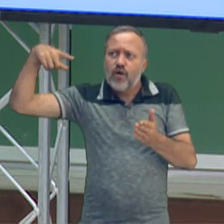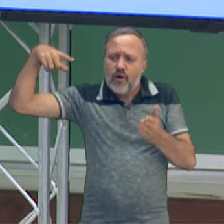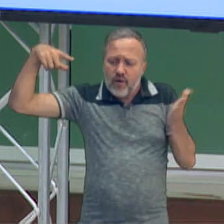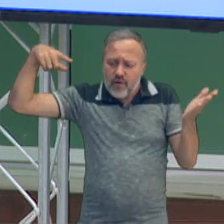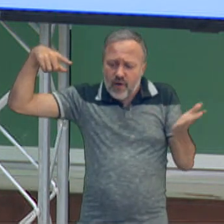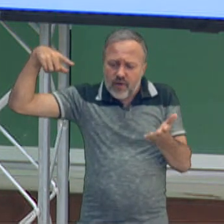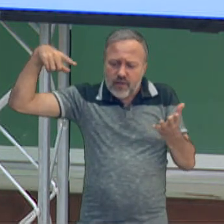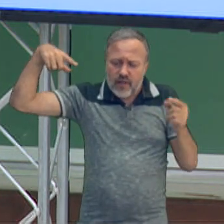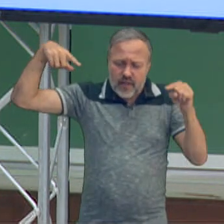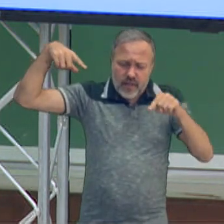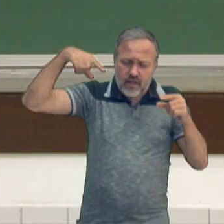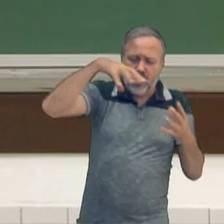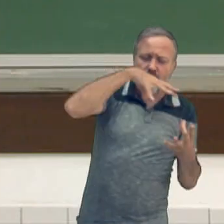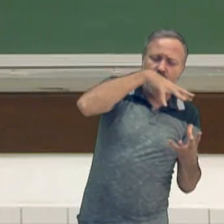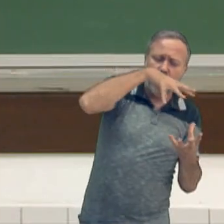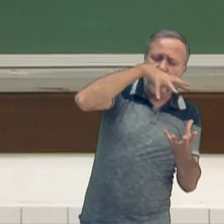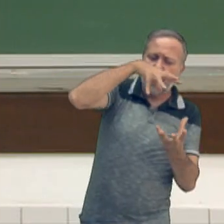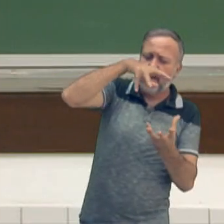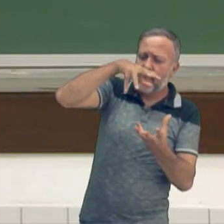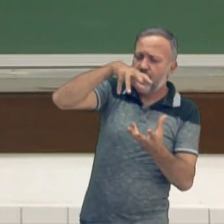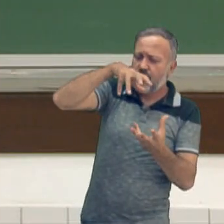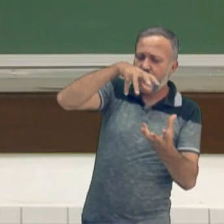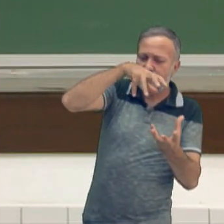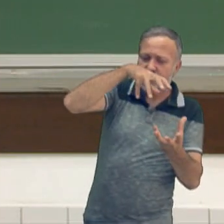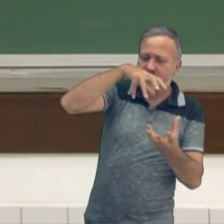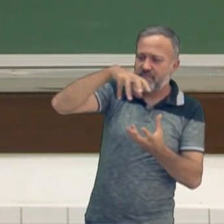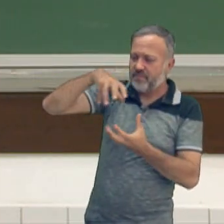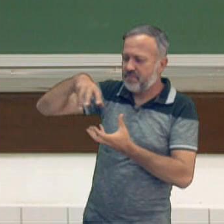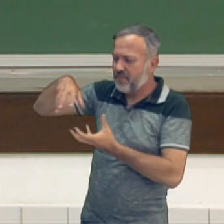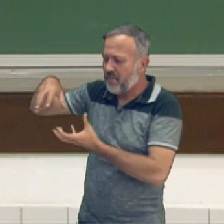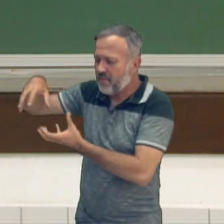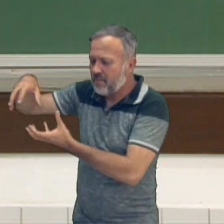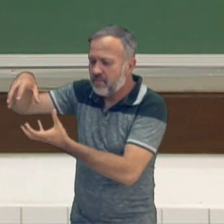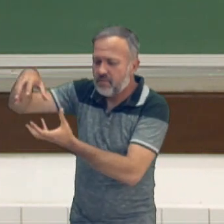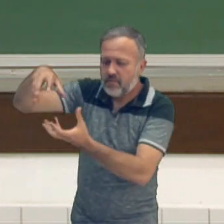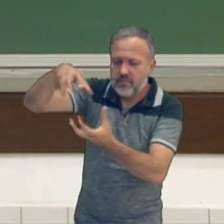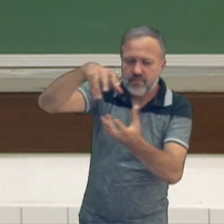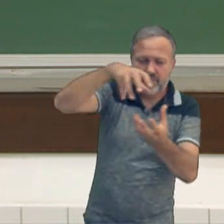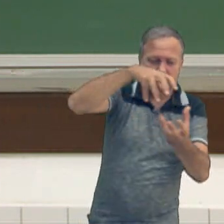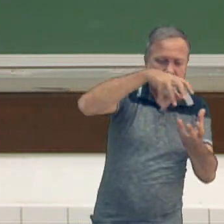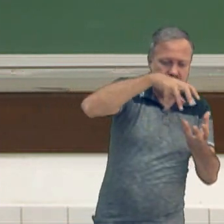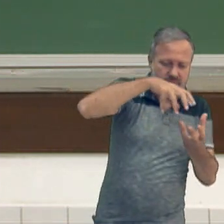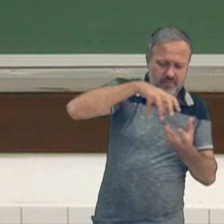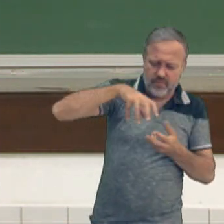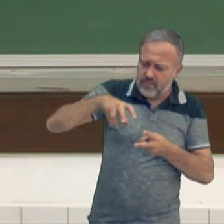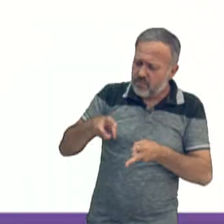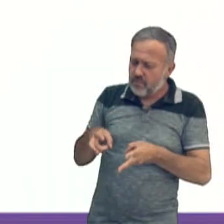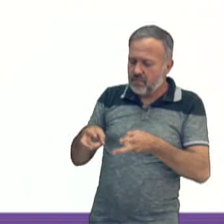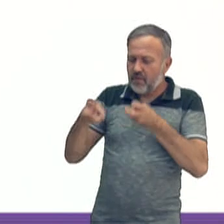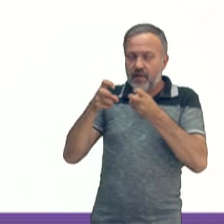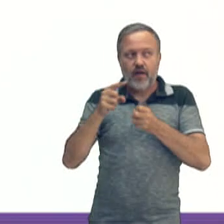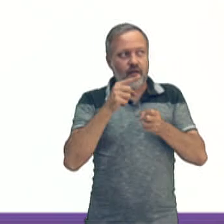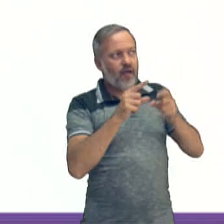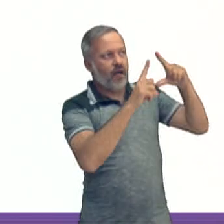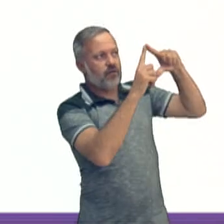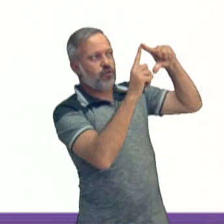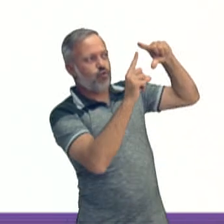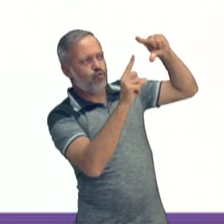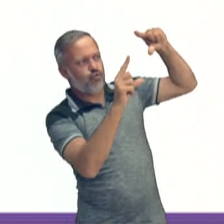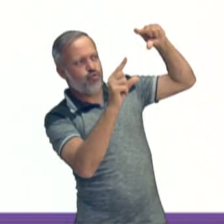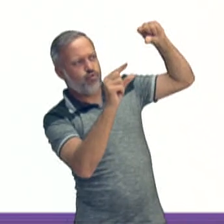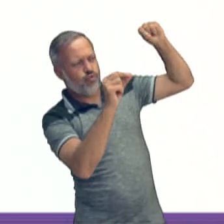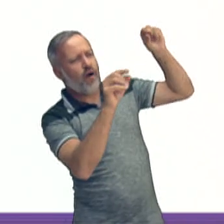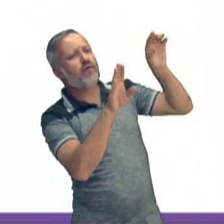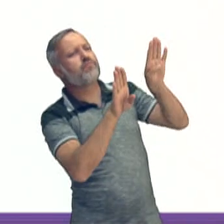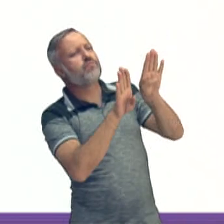Terra girando em torno, a observação das fases da Lua foi uma das formas de provar que a